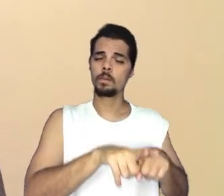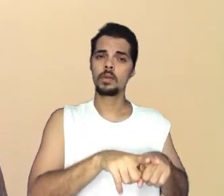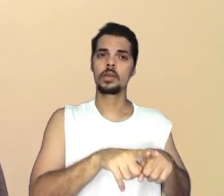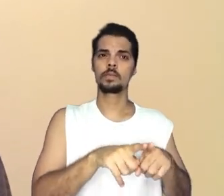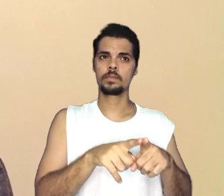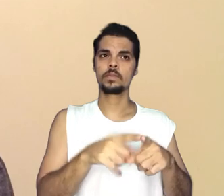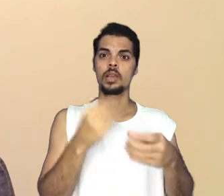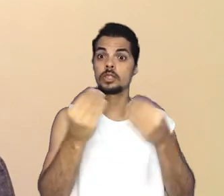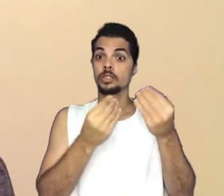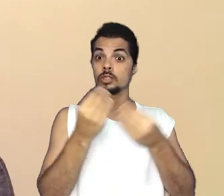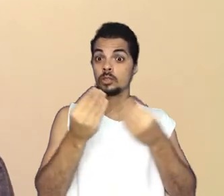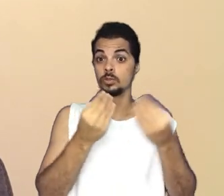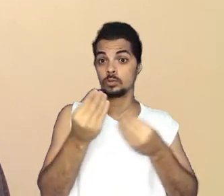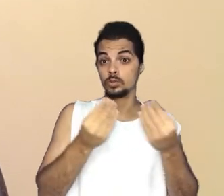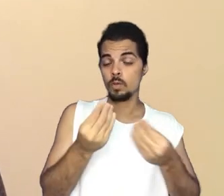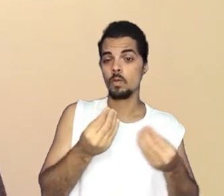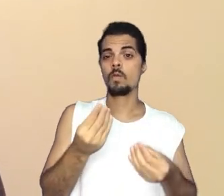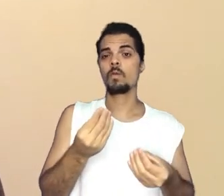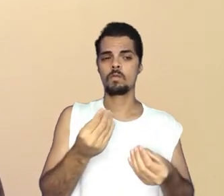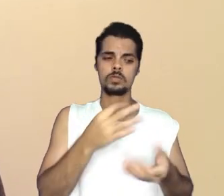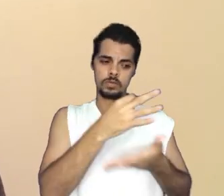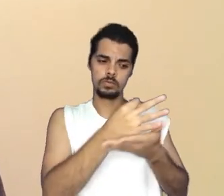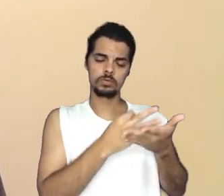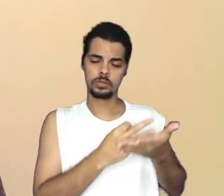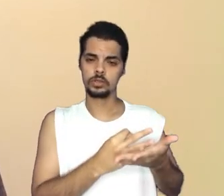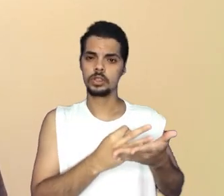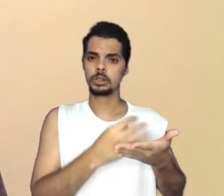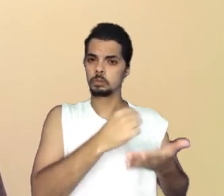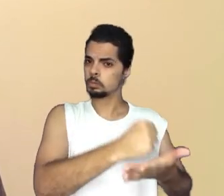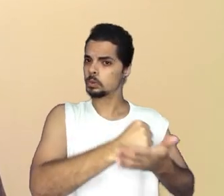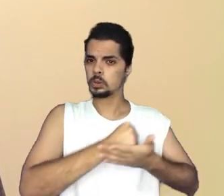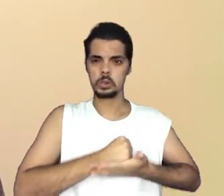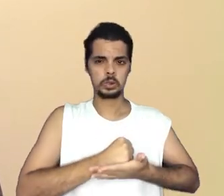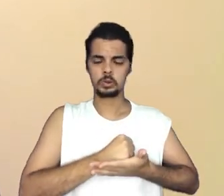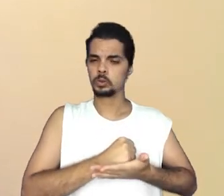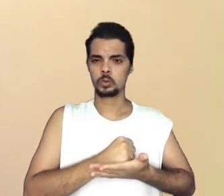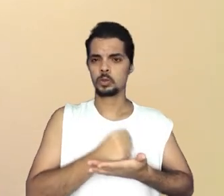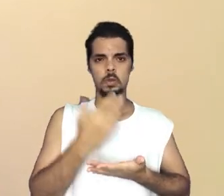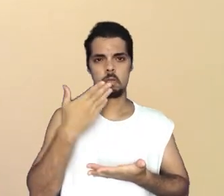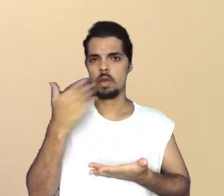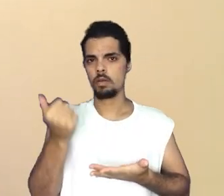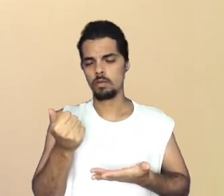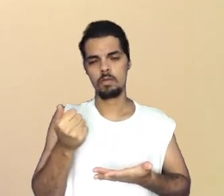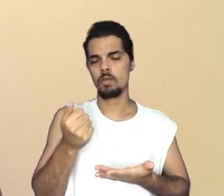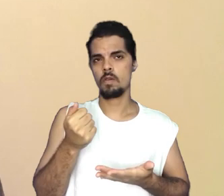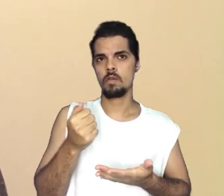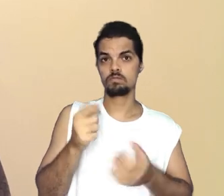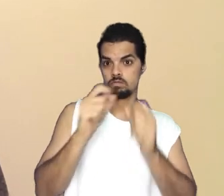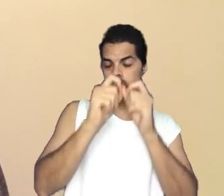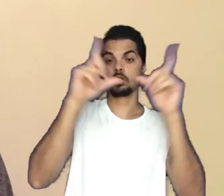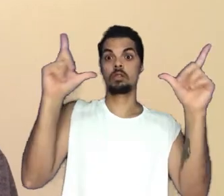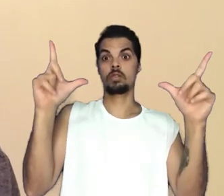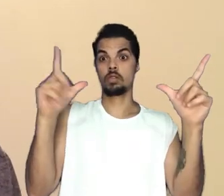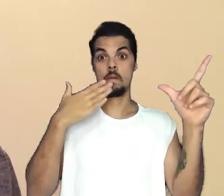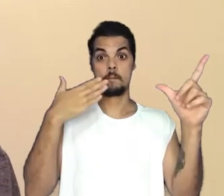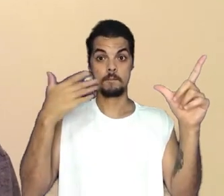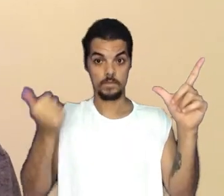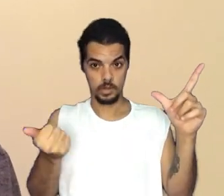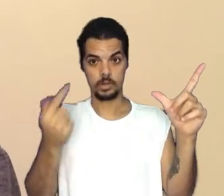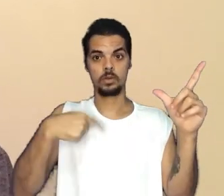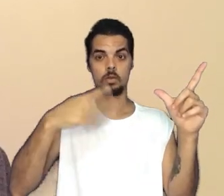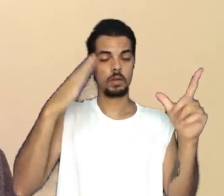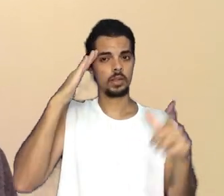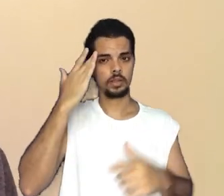sobre leituras complementares que podem auxiliar no entendimento do texto, caso sejam necessárias. Então, assim, eu acho que